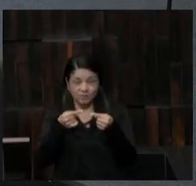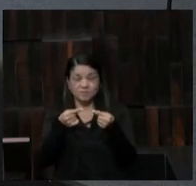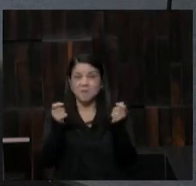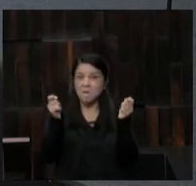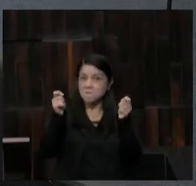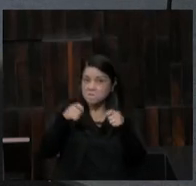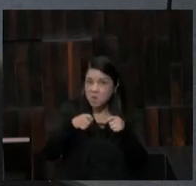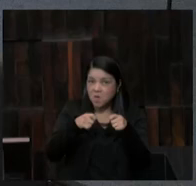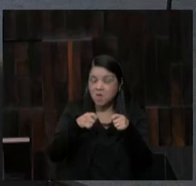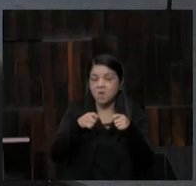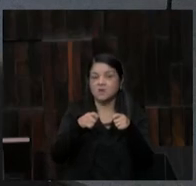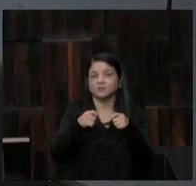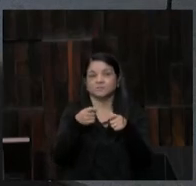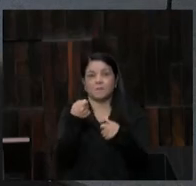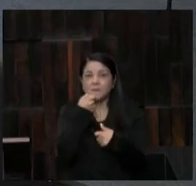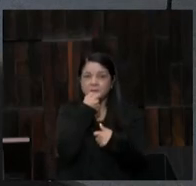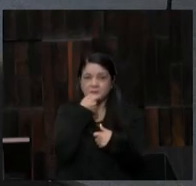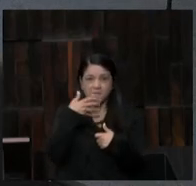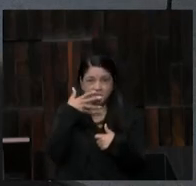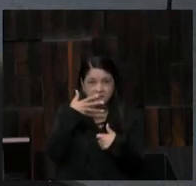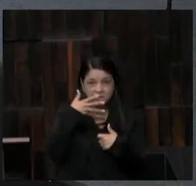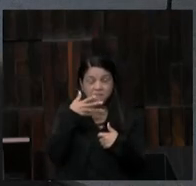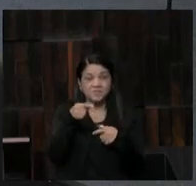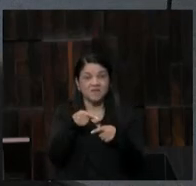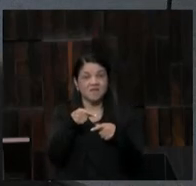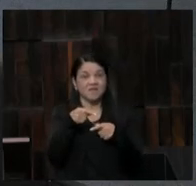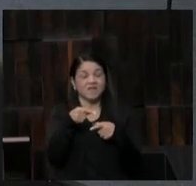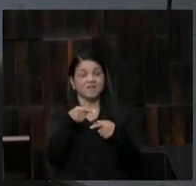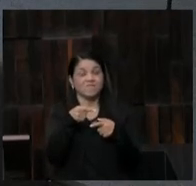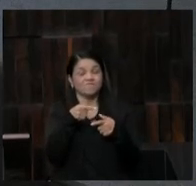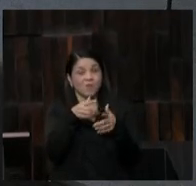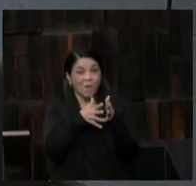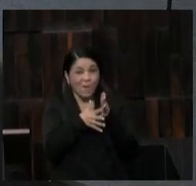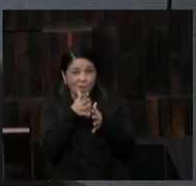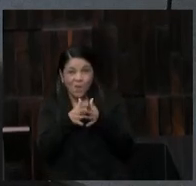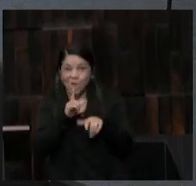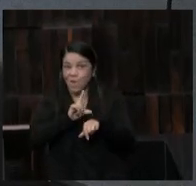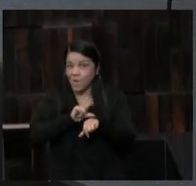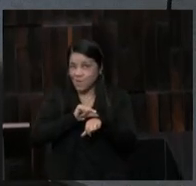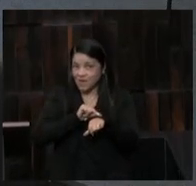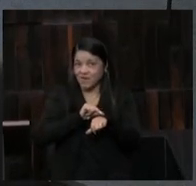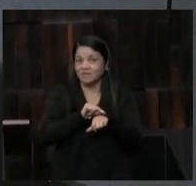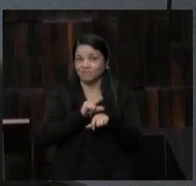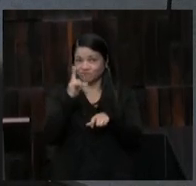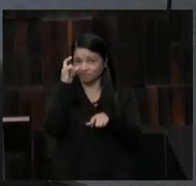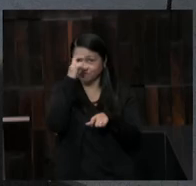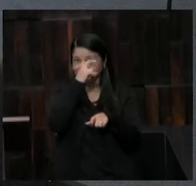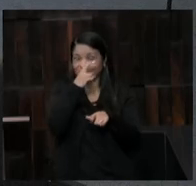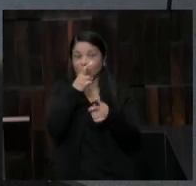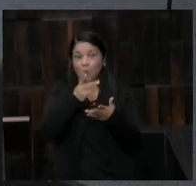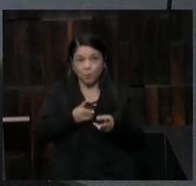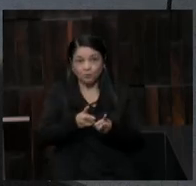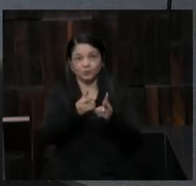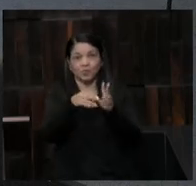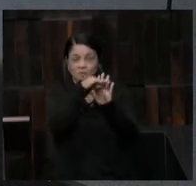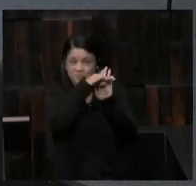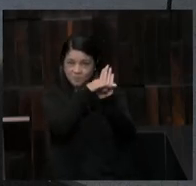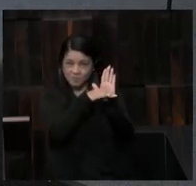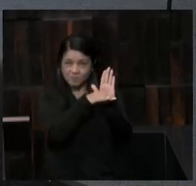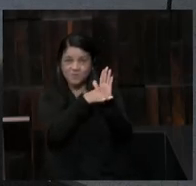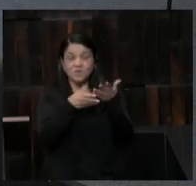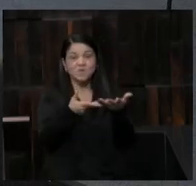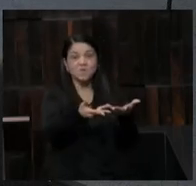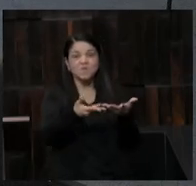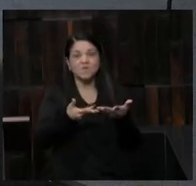pode dar a palavra, mas aqui está meio complicado do horário, né? Então, vamos dar prosseguimento, convidando